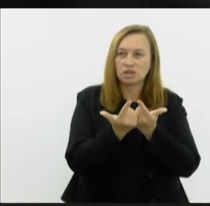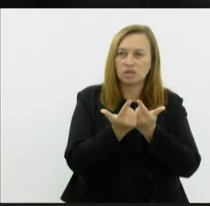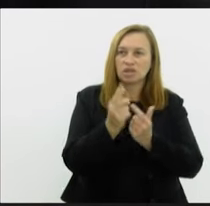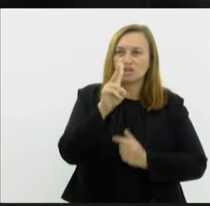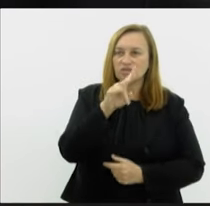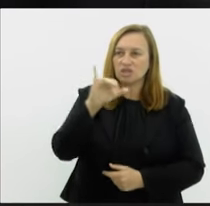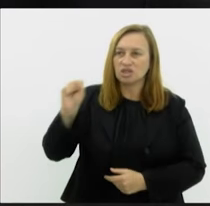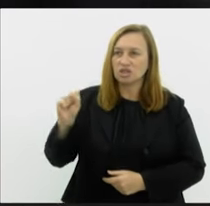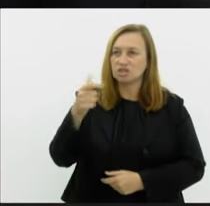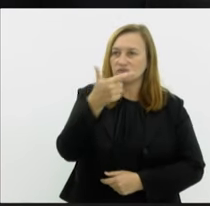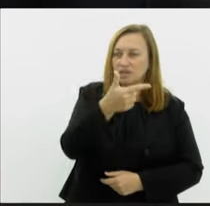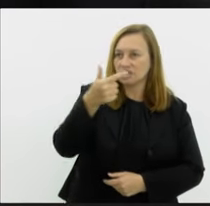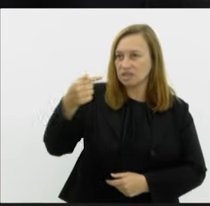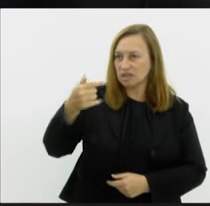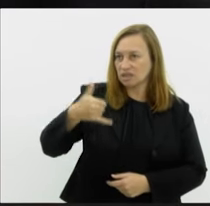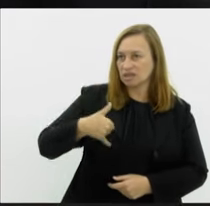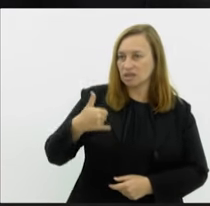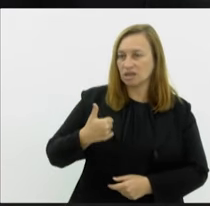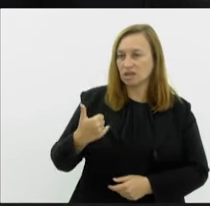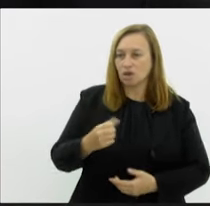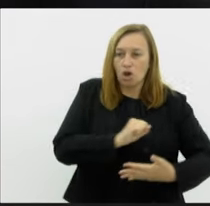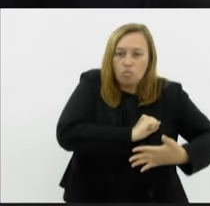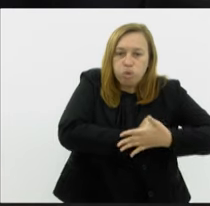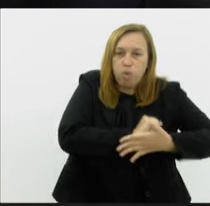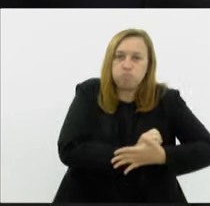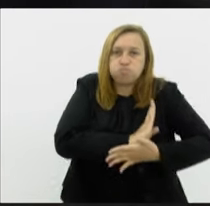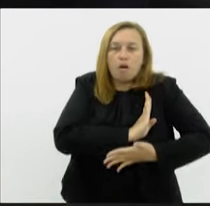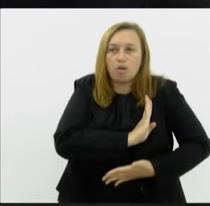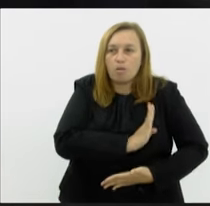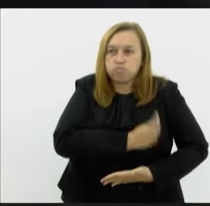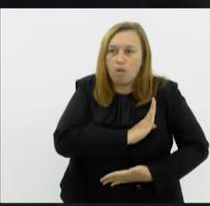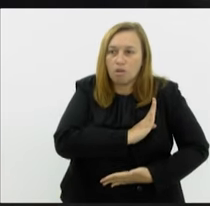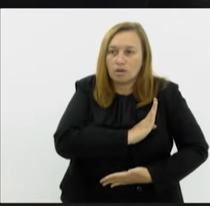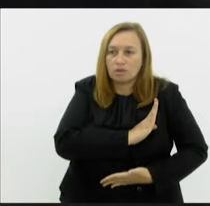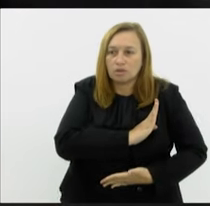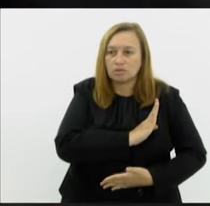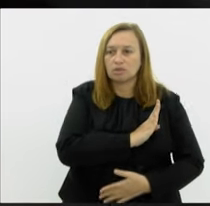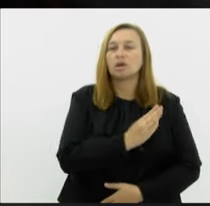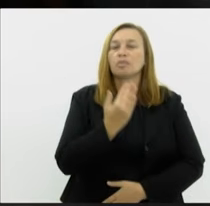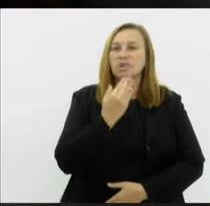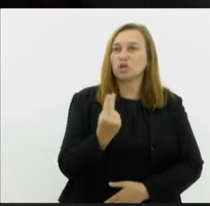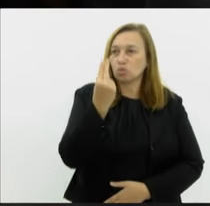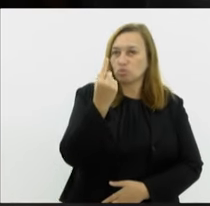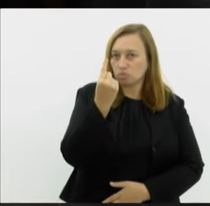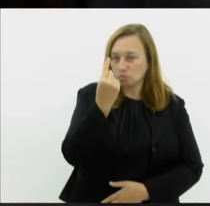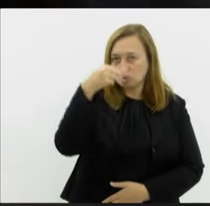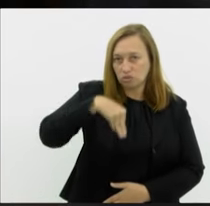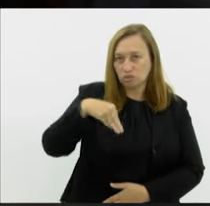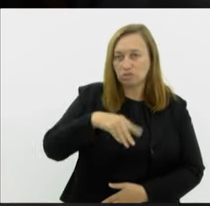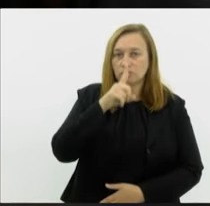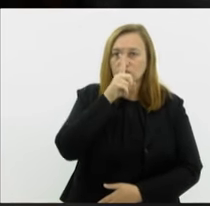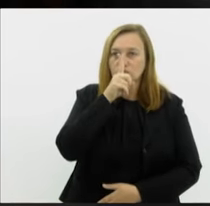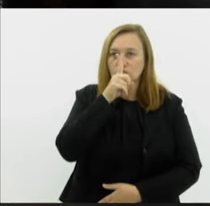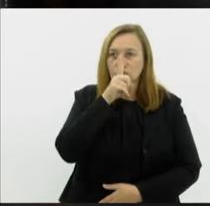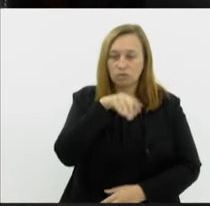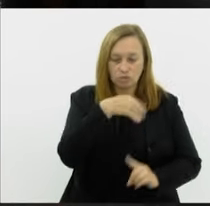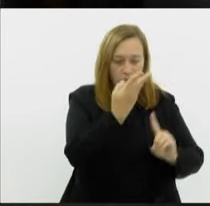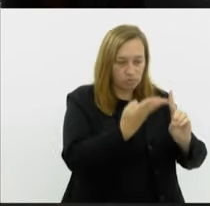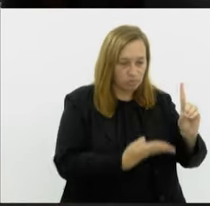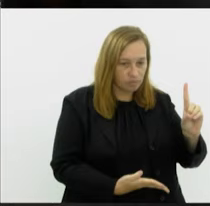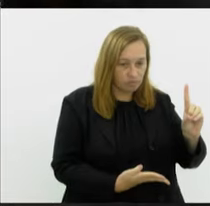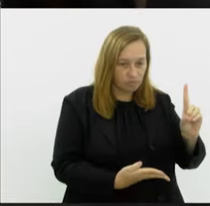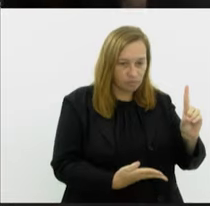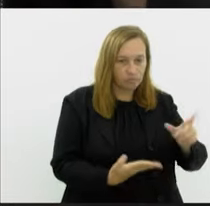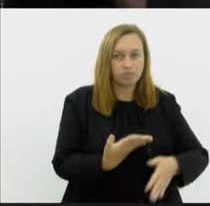27 anos, teve um infarto fulminante. Eu gostaria de interromper a sessão com um minuto de silêncio, em homenagem póstuma